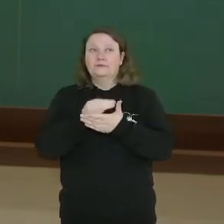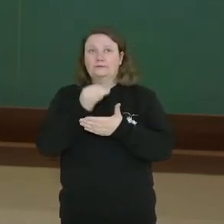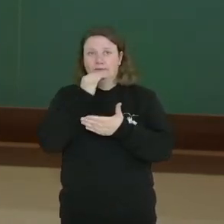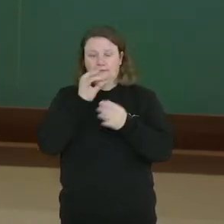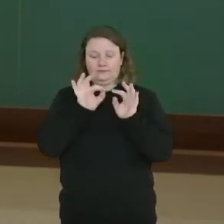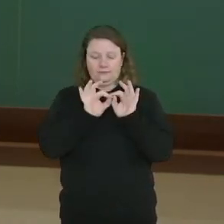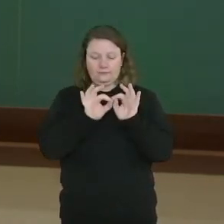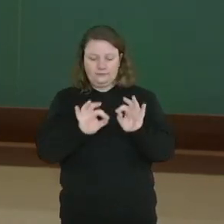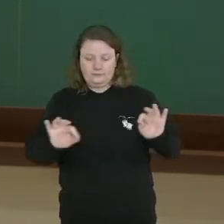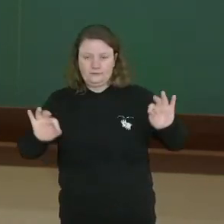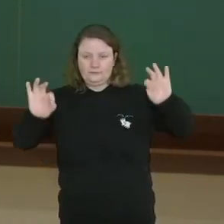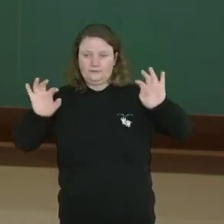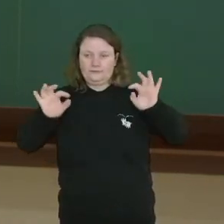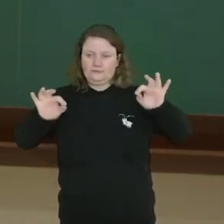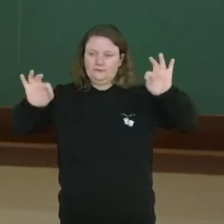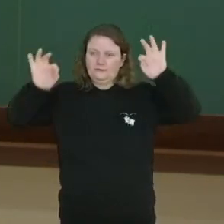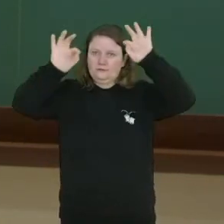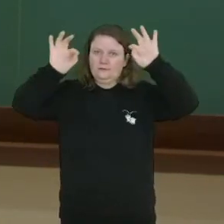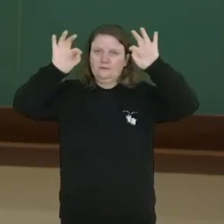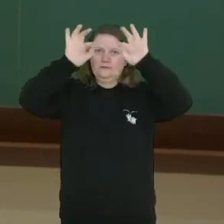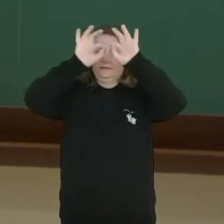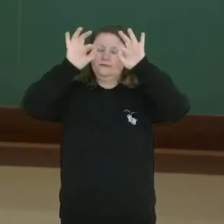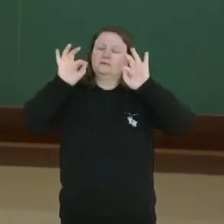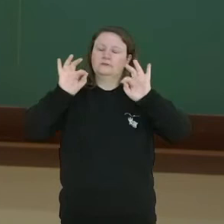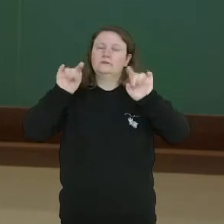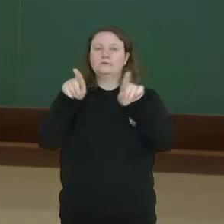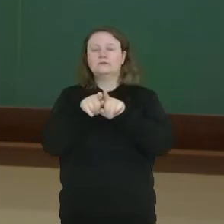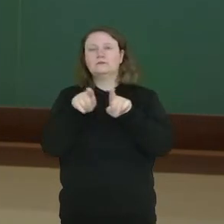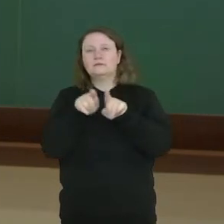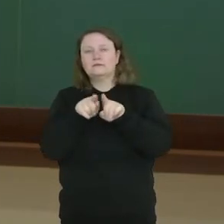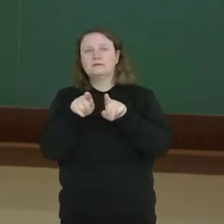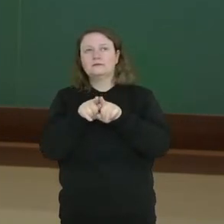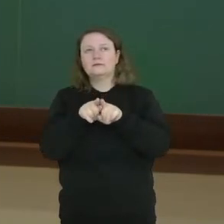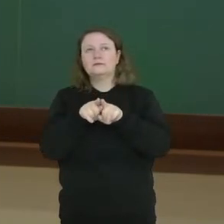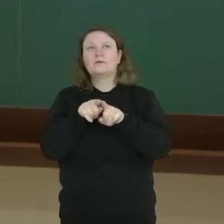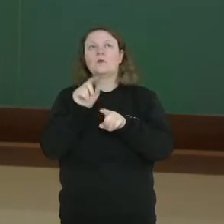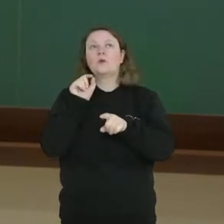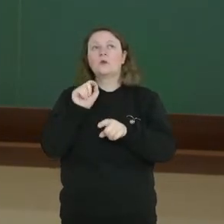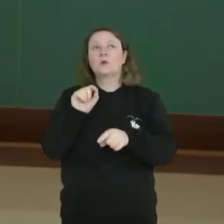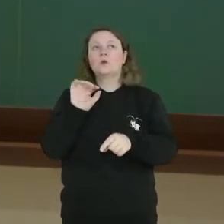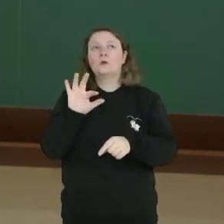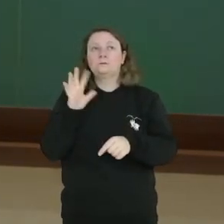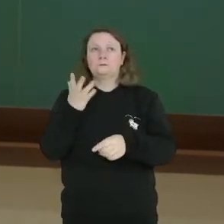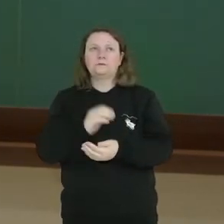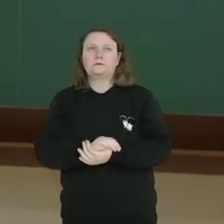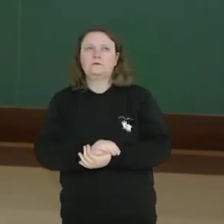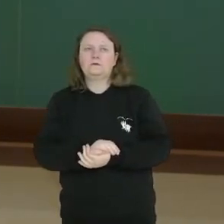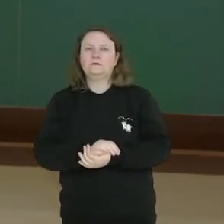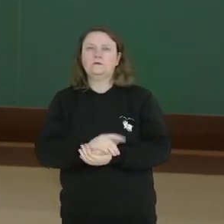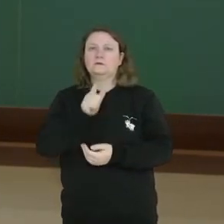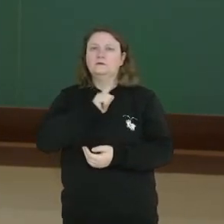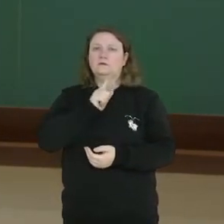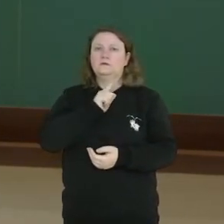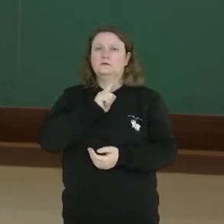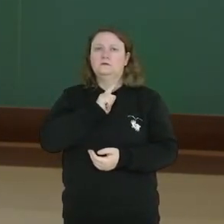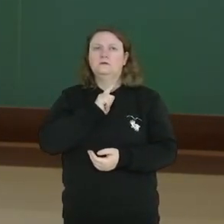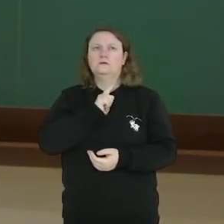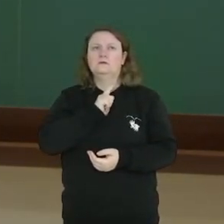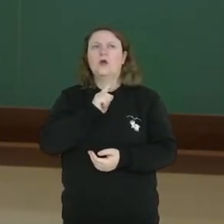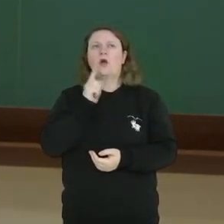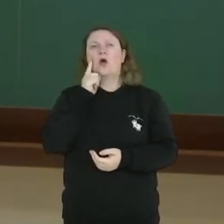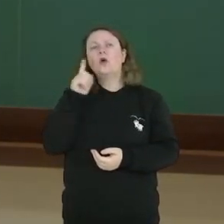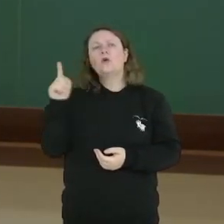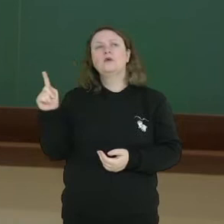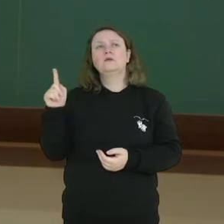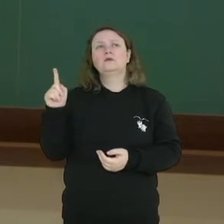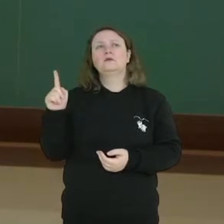n arcos congruentes, com n maior que 2, as cordas consecutivas delimitam um polígono regular inscrito, com